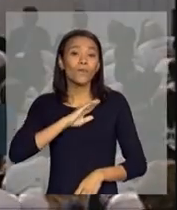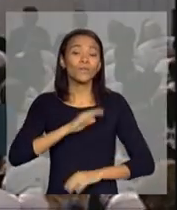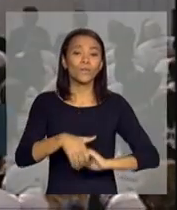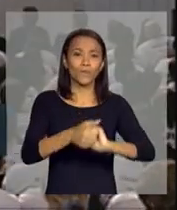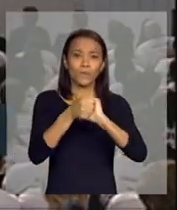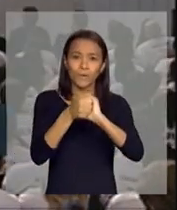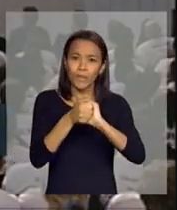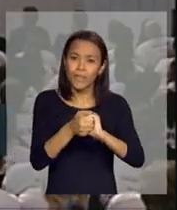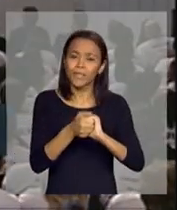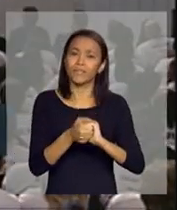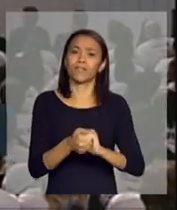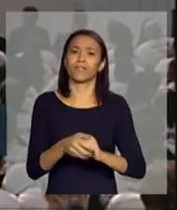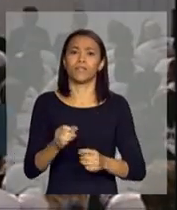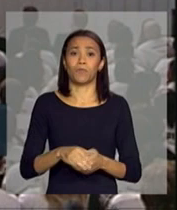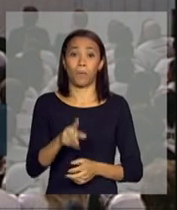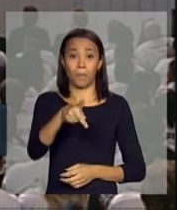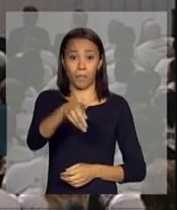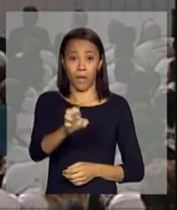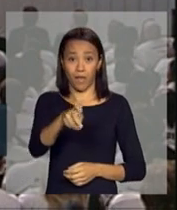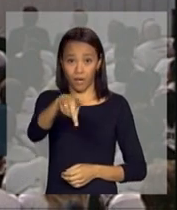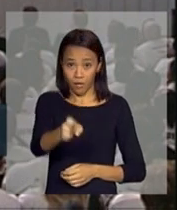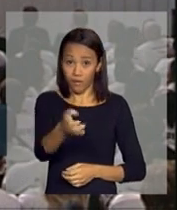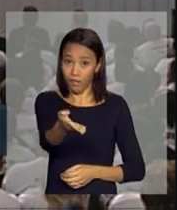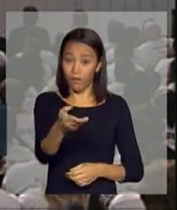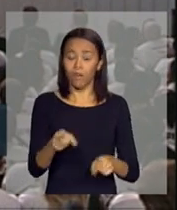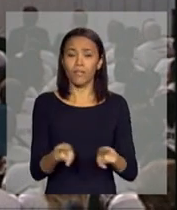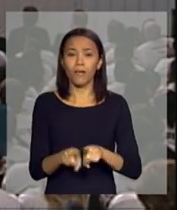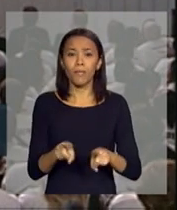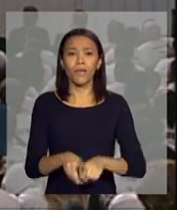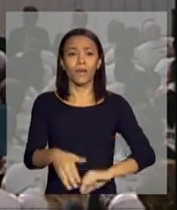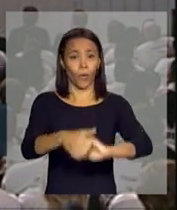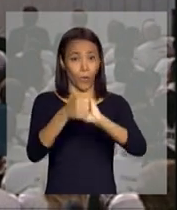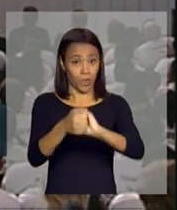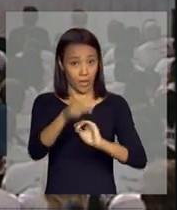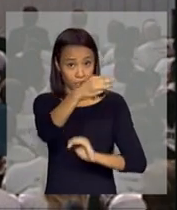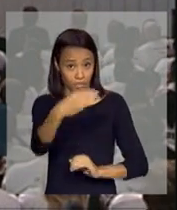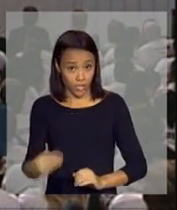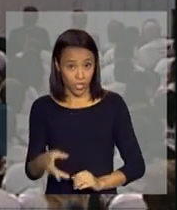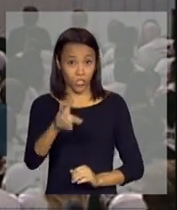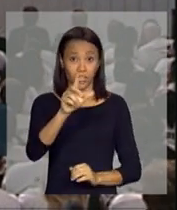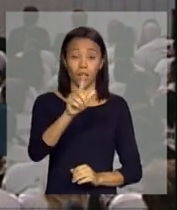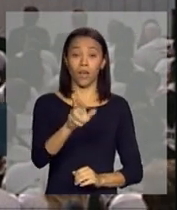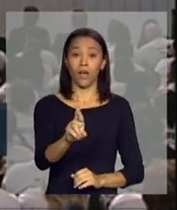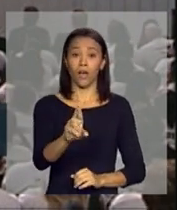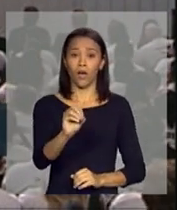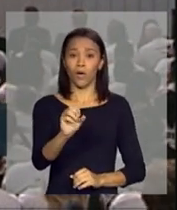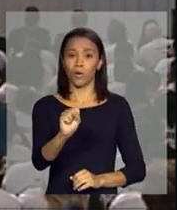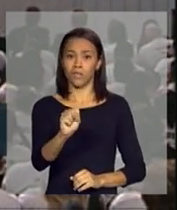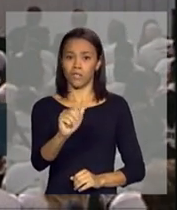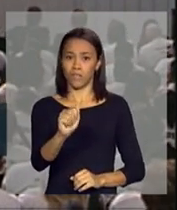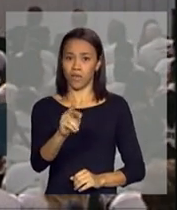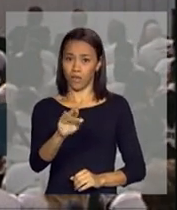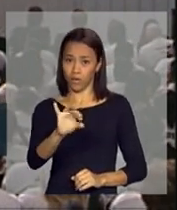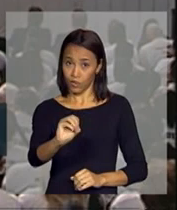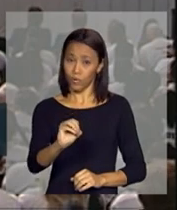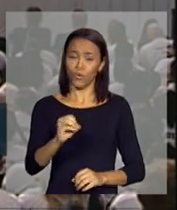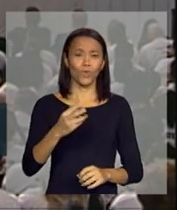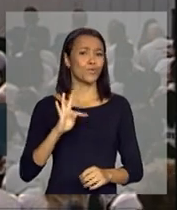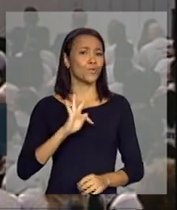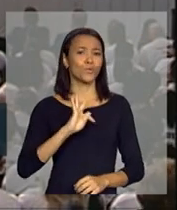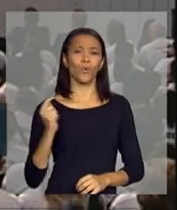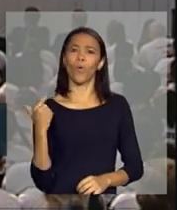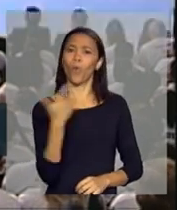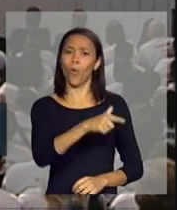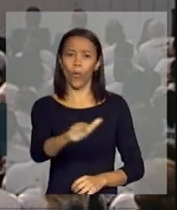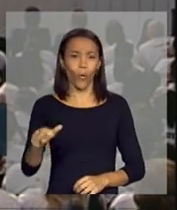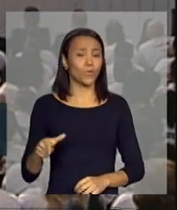também, ministro Pepe Vargas, cumprimentar aqui a nossa ministra também, Maria do Rosário, todos os deputados